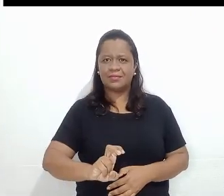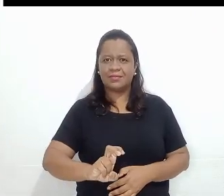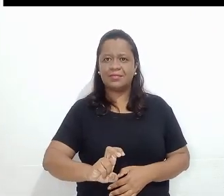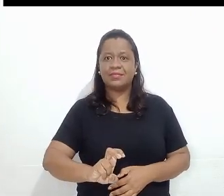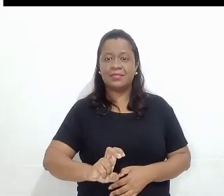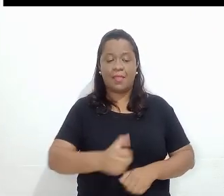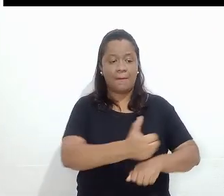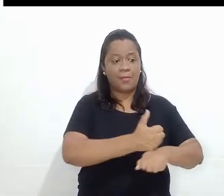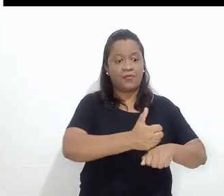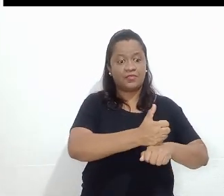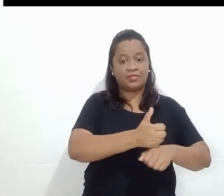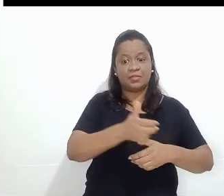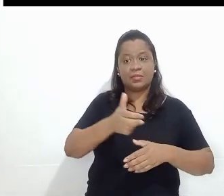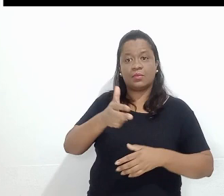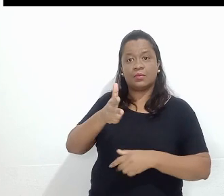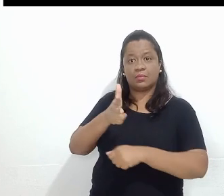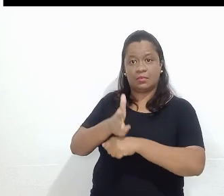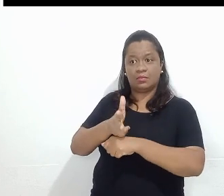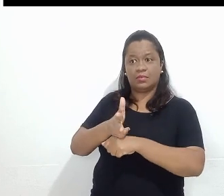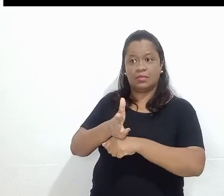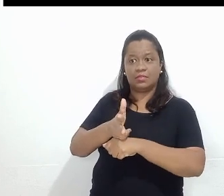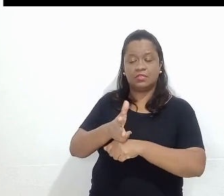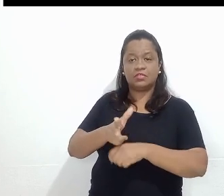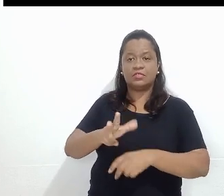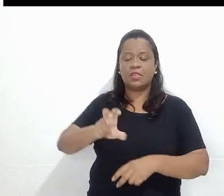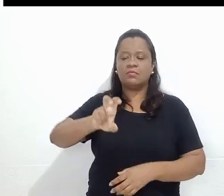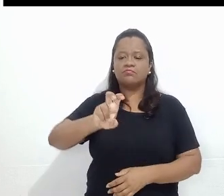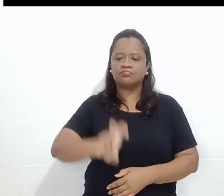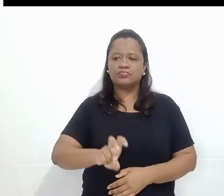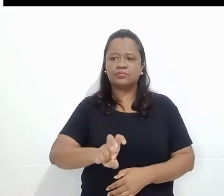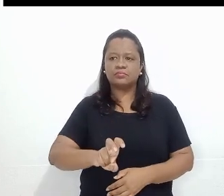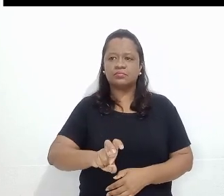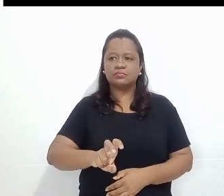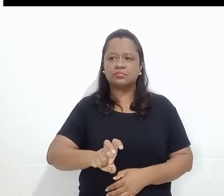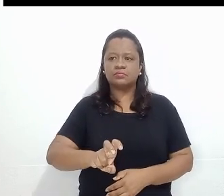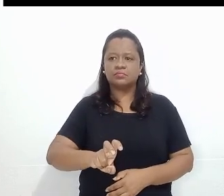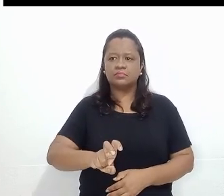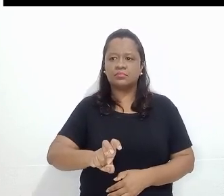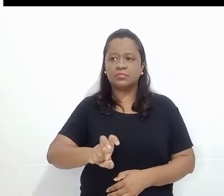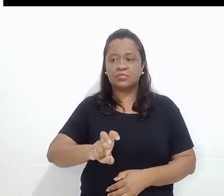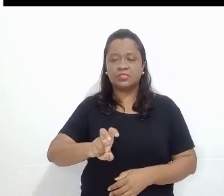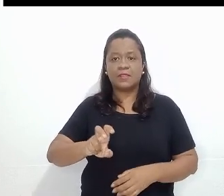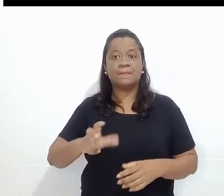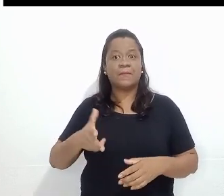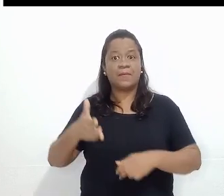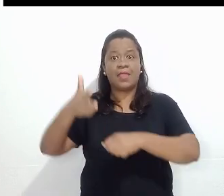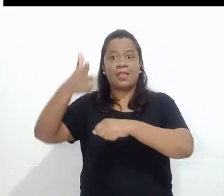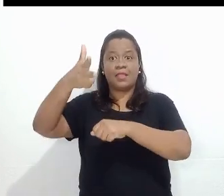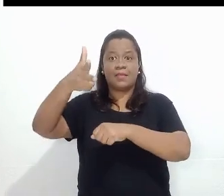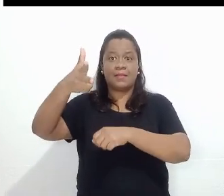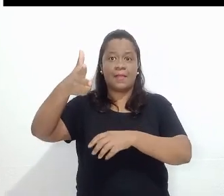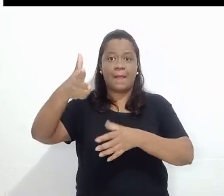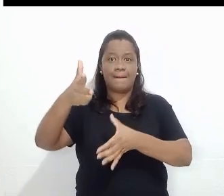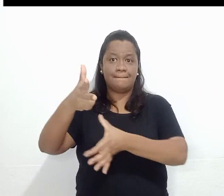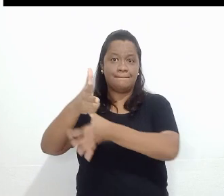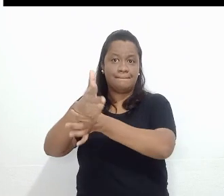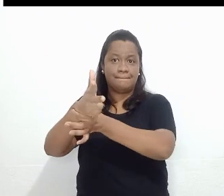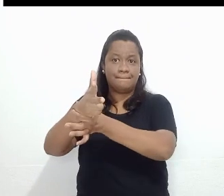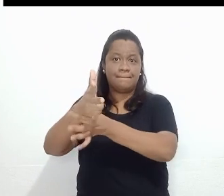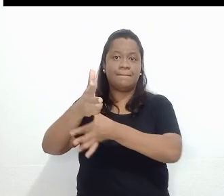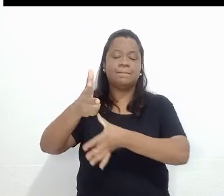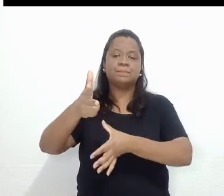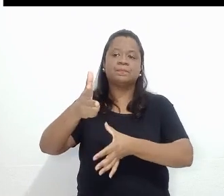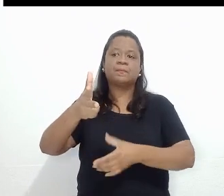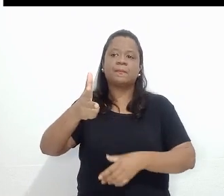Mas a câmera já está presa aqui e talvez vá sozinho, né? Às vezes a câmera vai sozinha, sendo operada, você